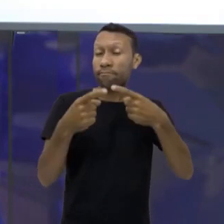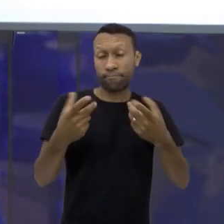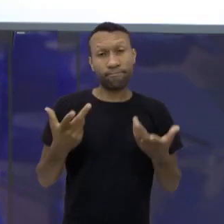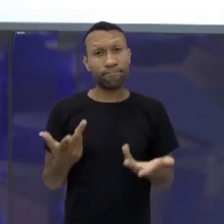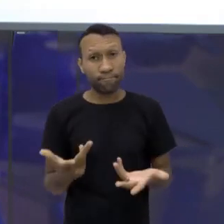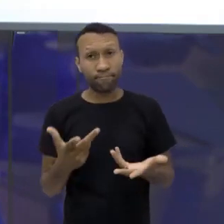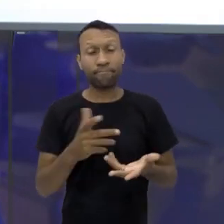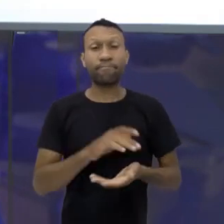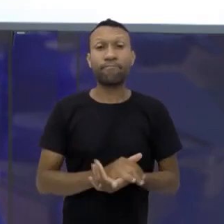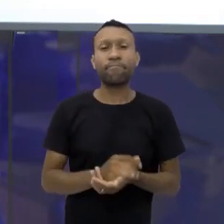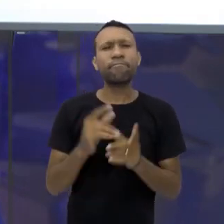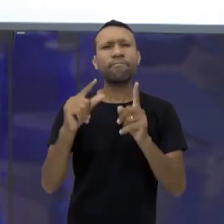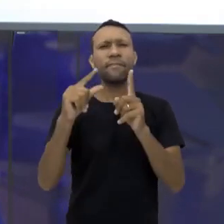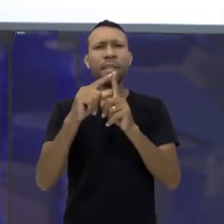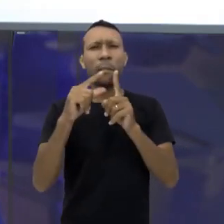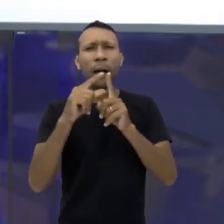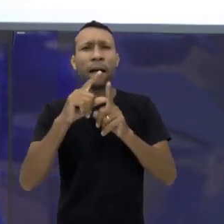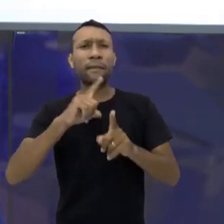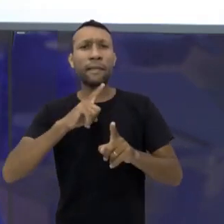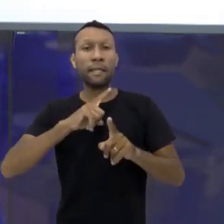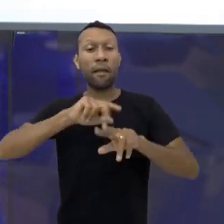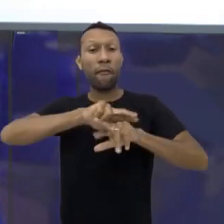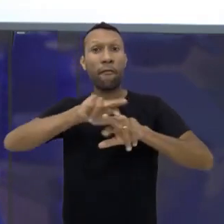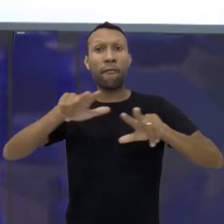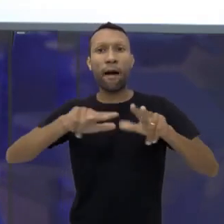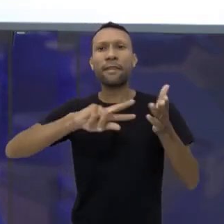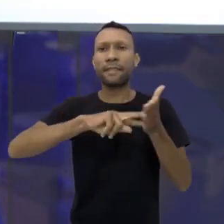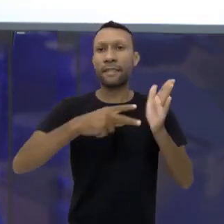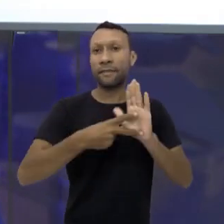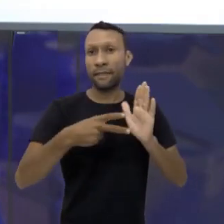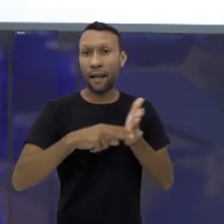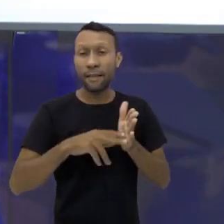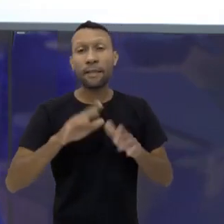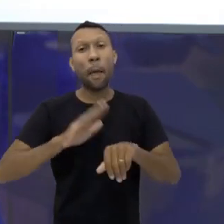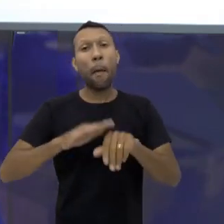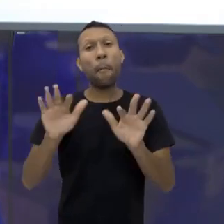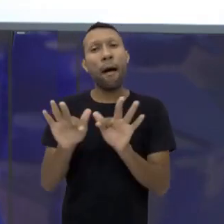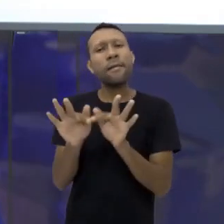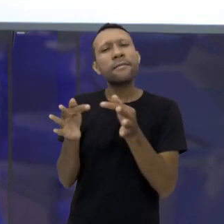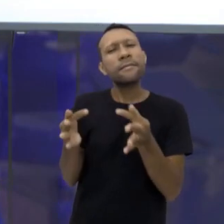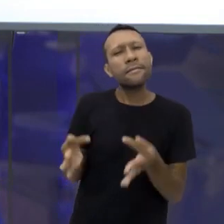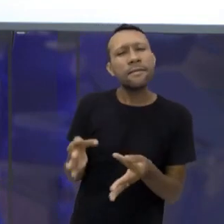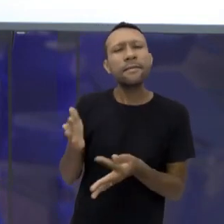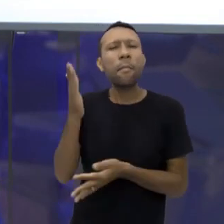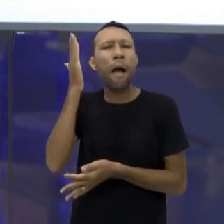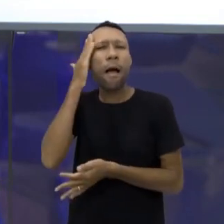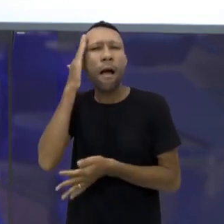Aliás, a palavra ragas tem vários significados. Esse aqui é o mais simples para que haja uma